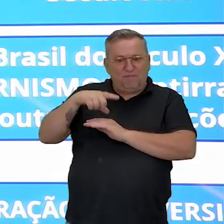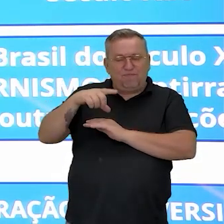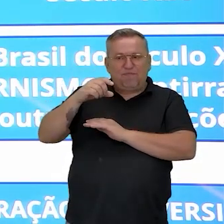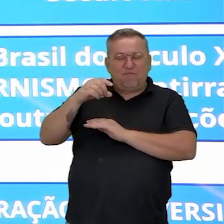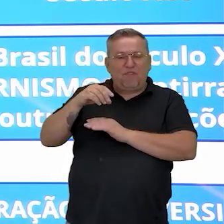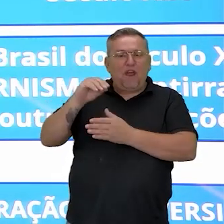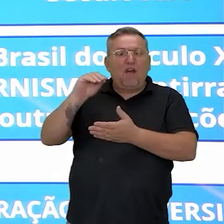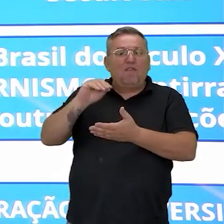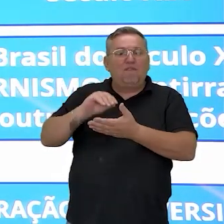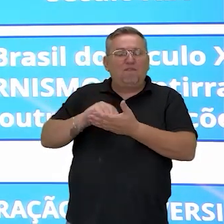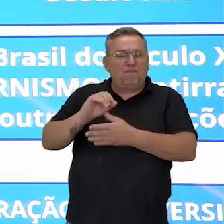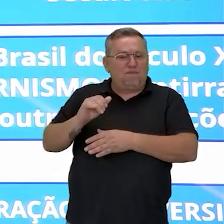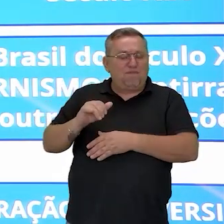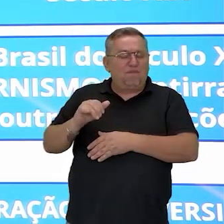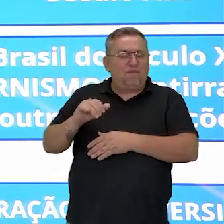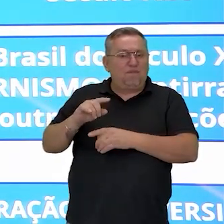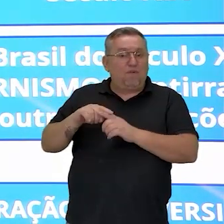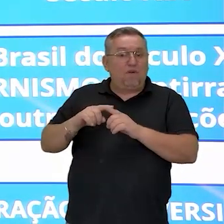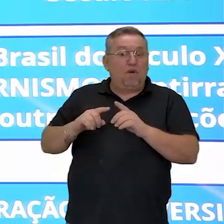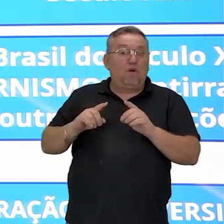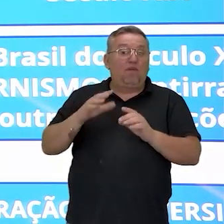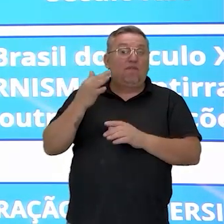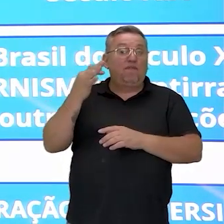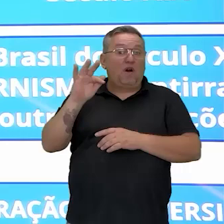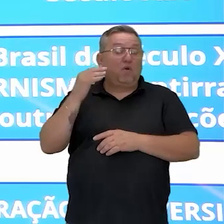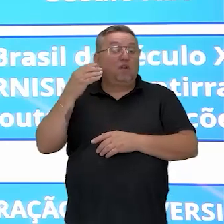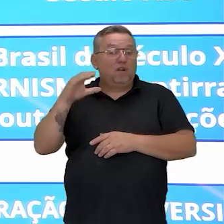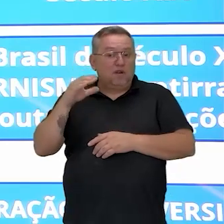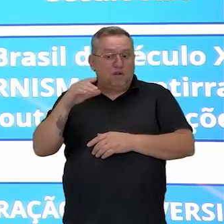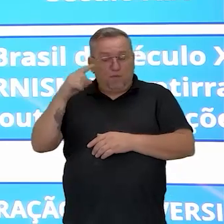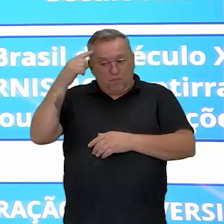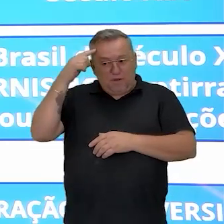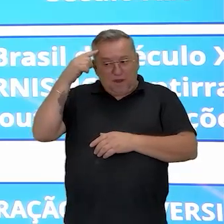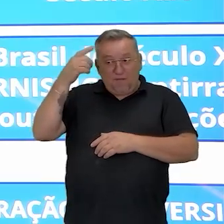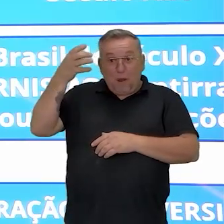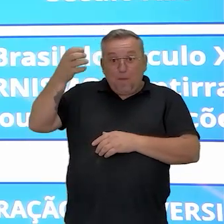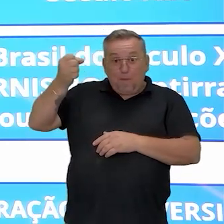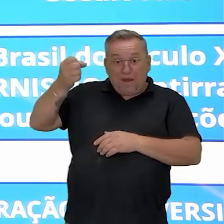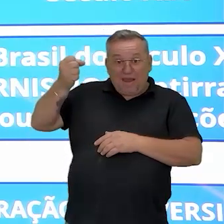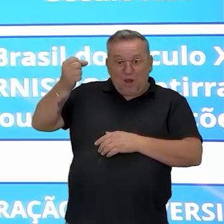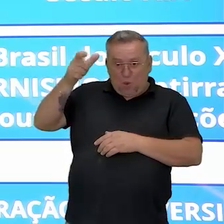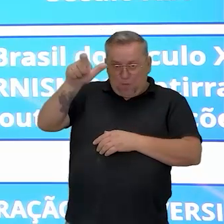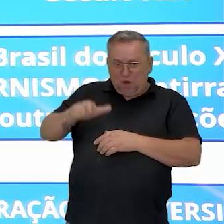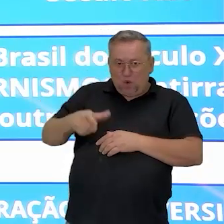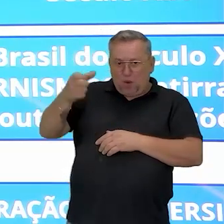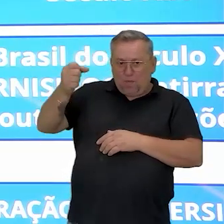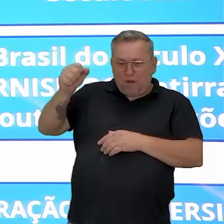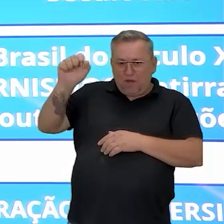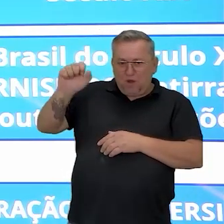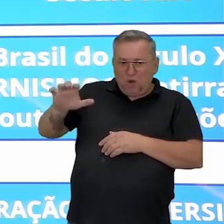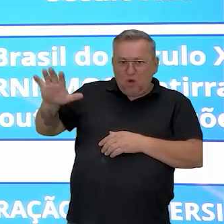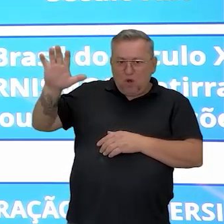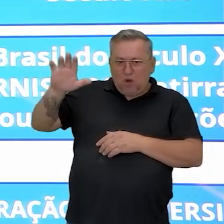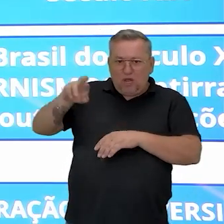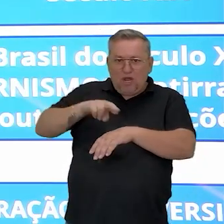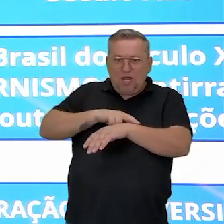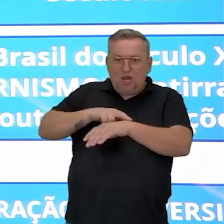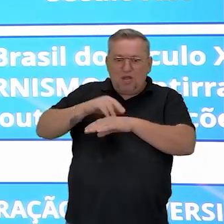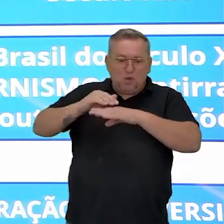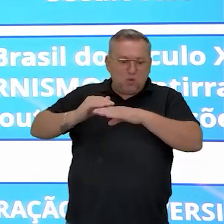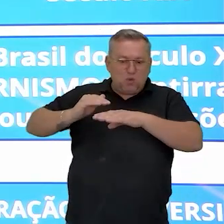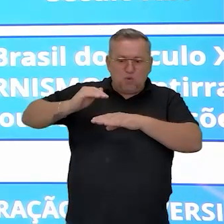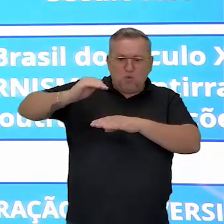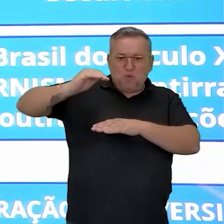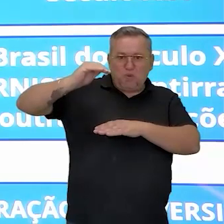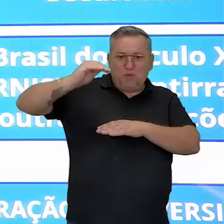ciência acreditava que os brancos europeus do norte eram racialmente superiores.